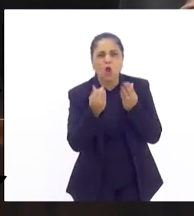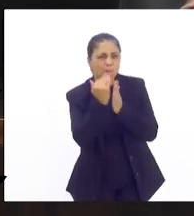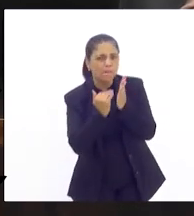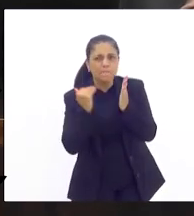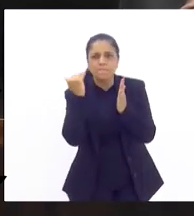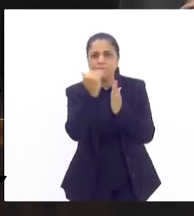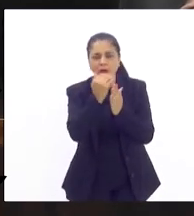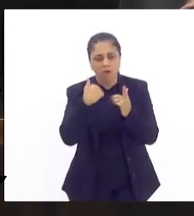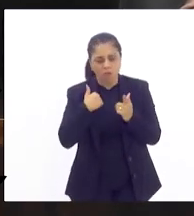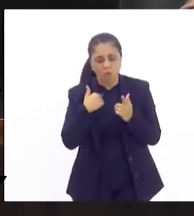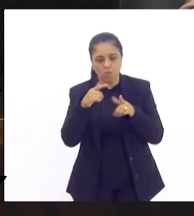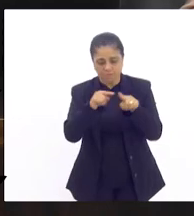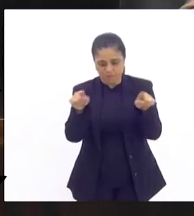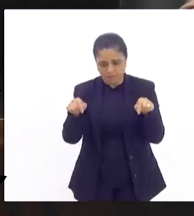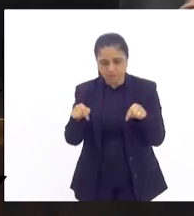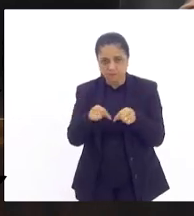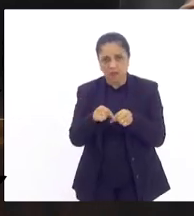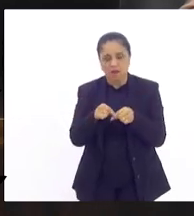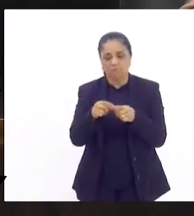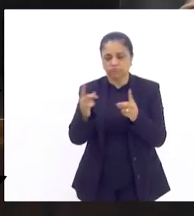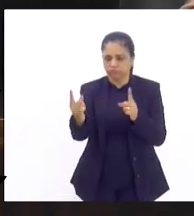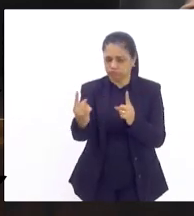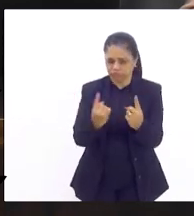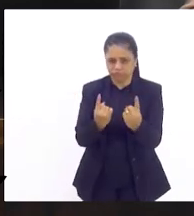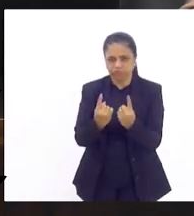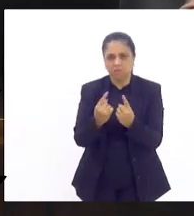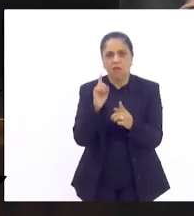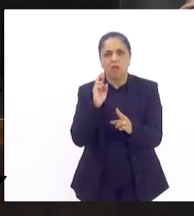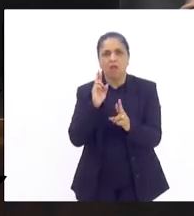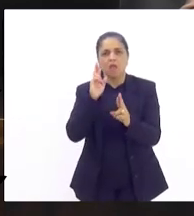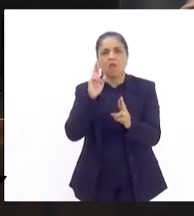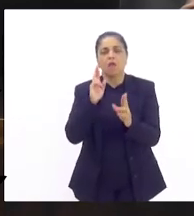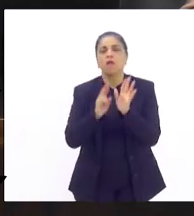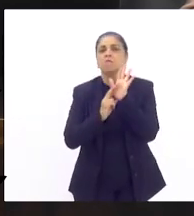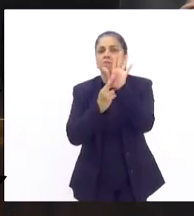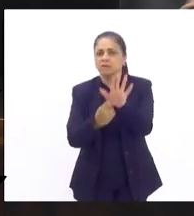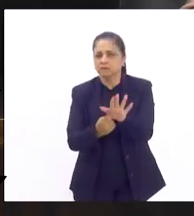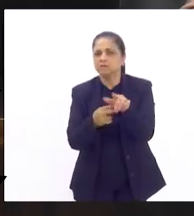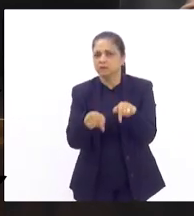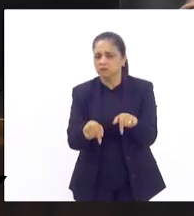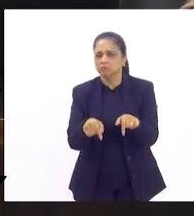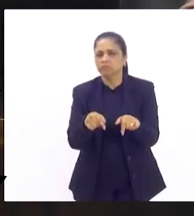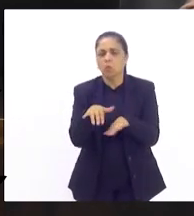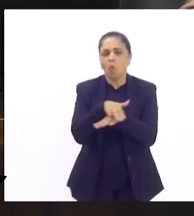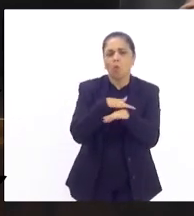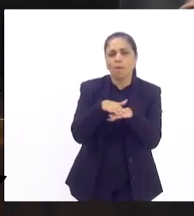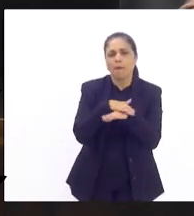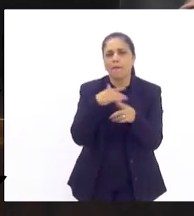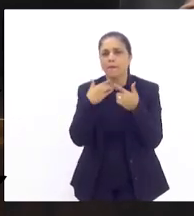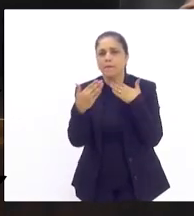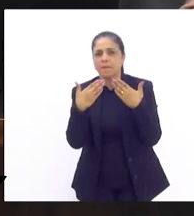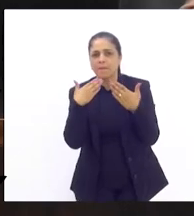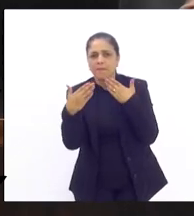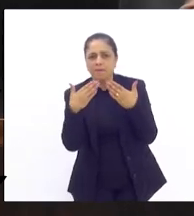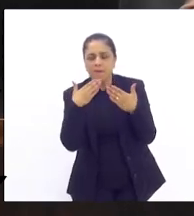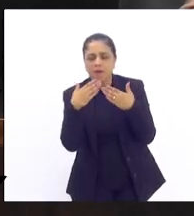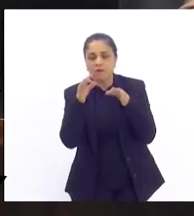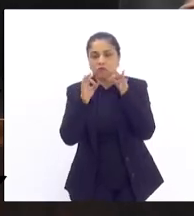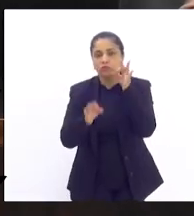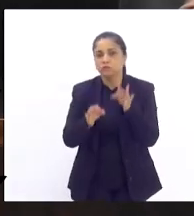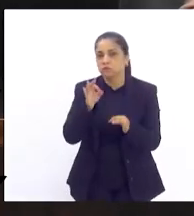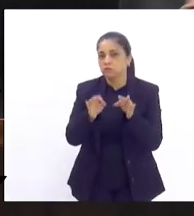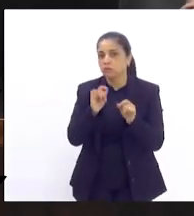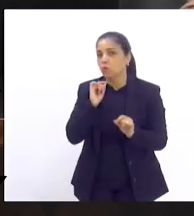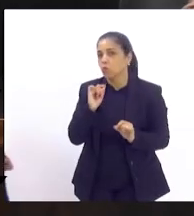gabinete representantes da concessionária, nós conversamos e, basicamente, a justificativa é